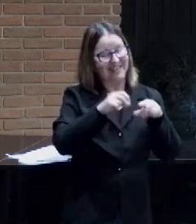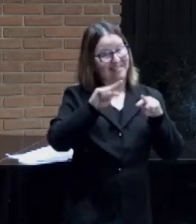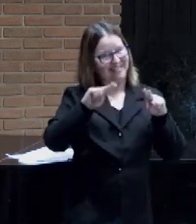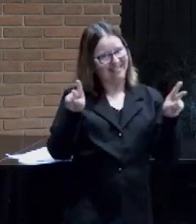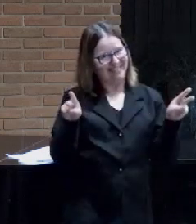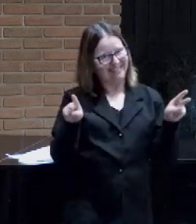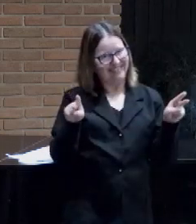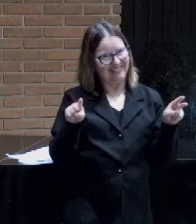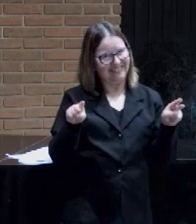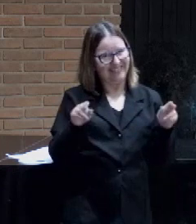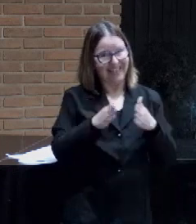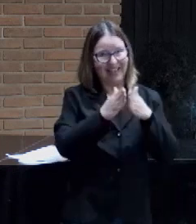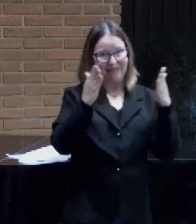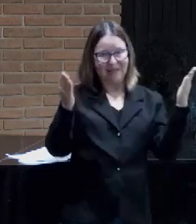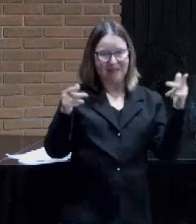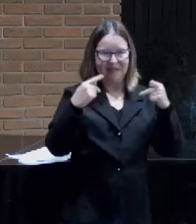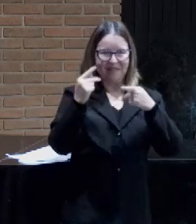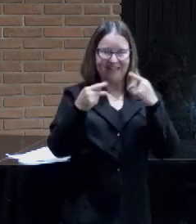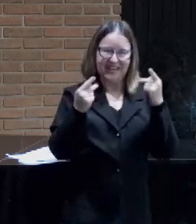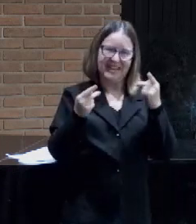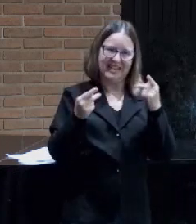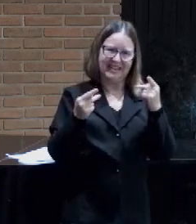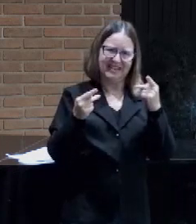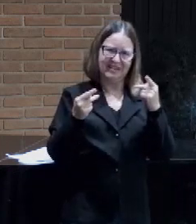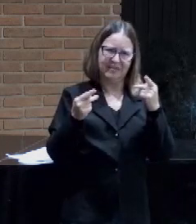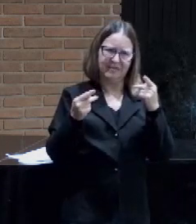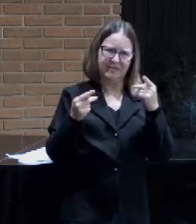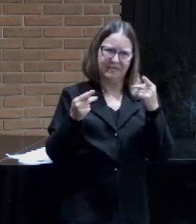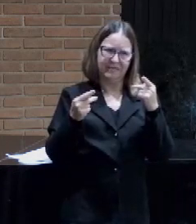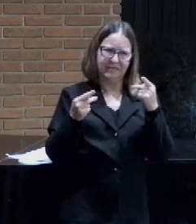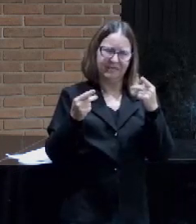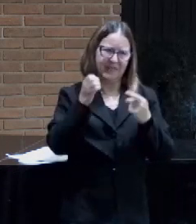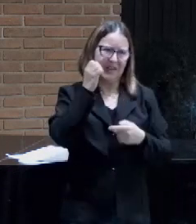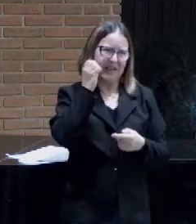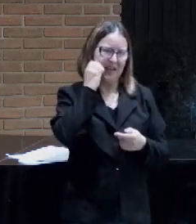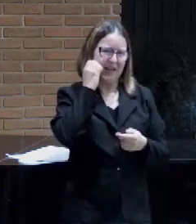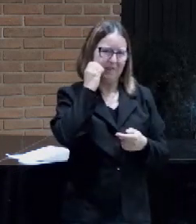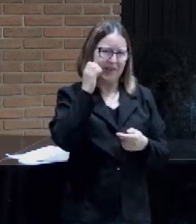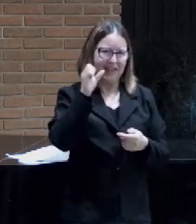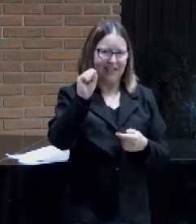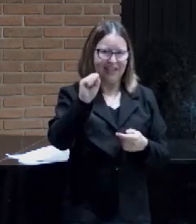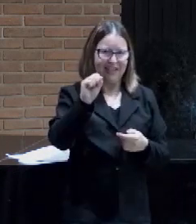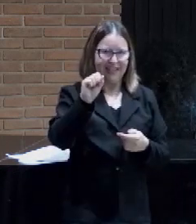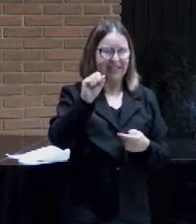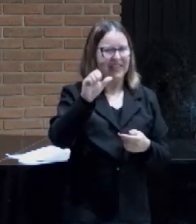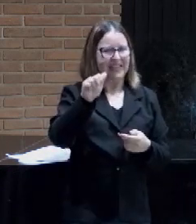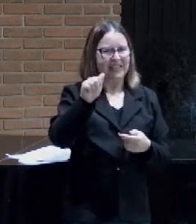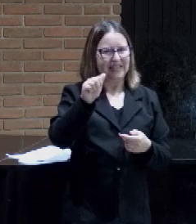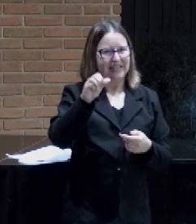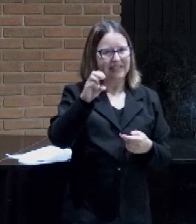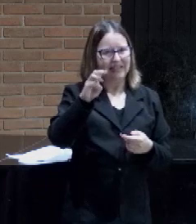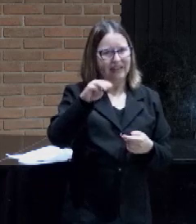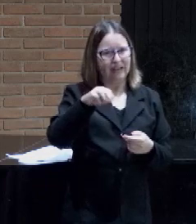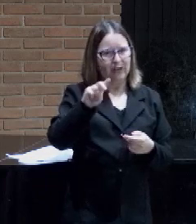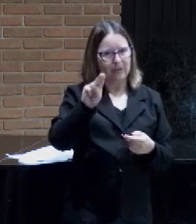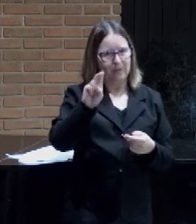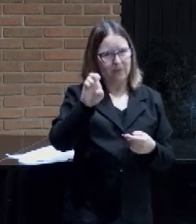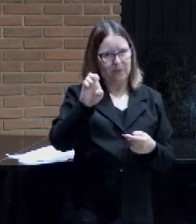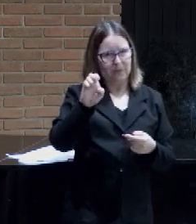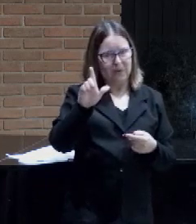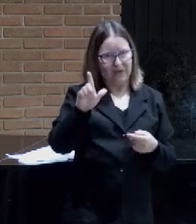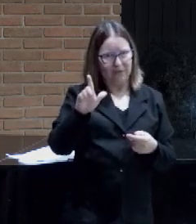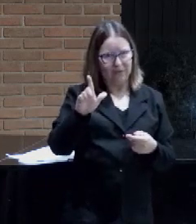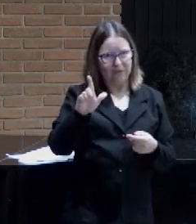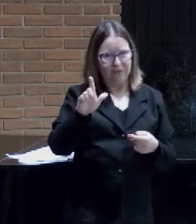fala que a mãe de Samuel, ela não podia ter filhos. Ela estava angustiada por isso. Eucana chega até